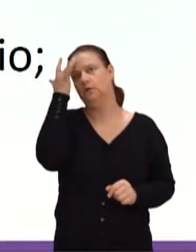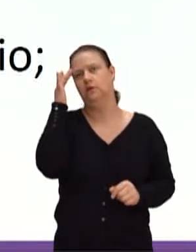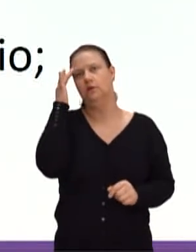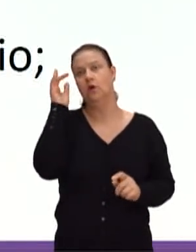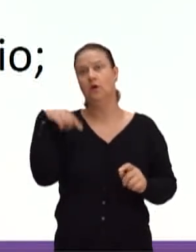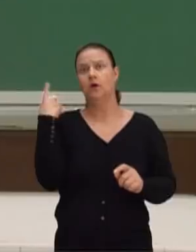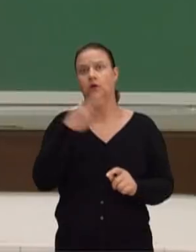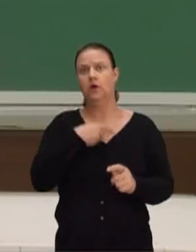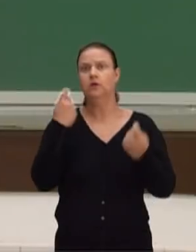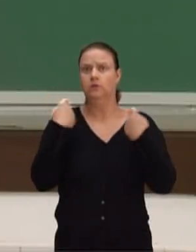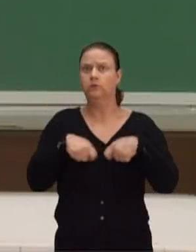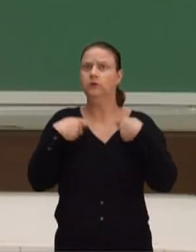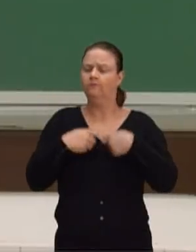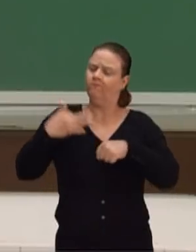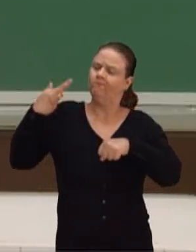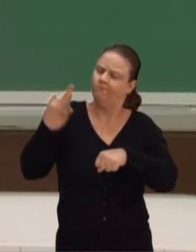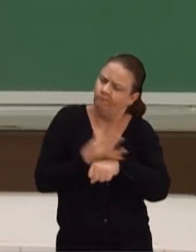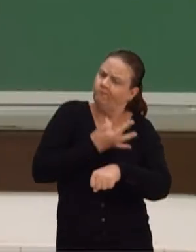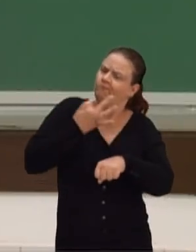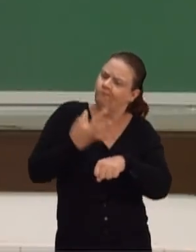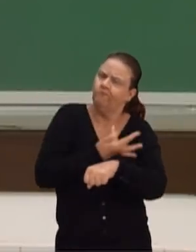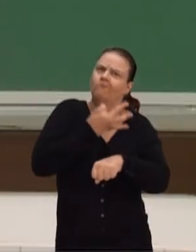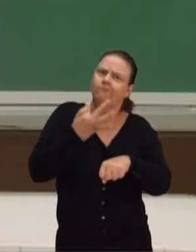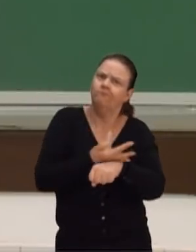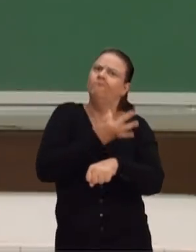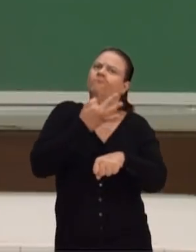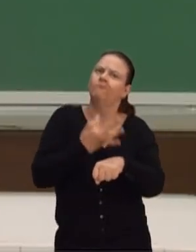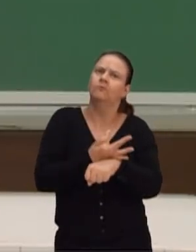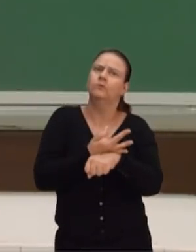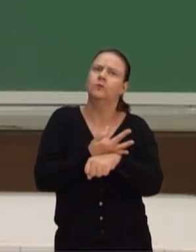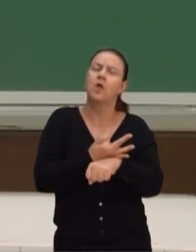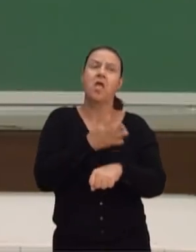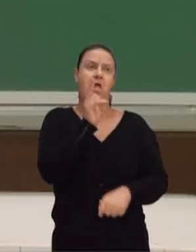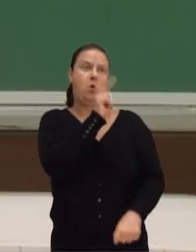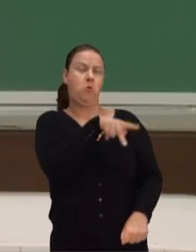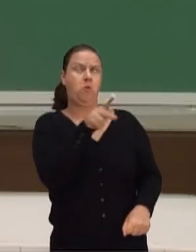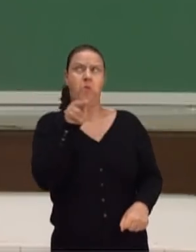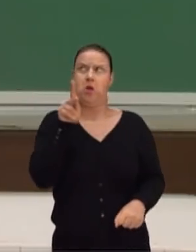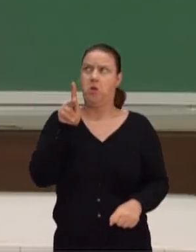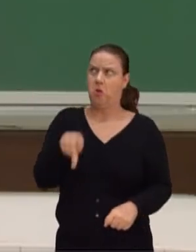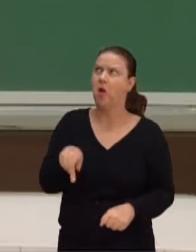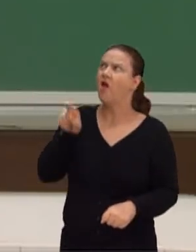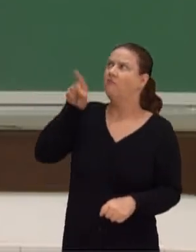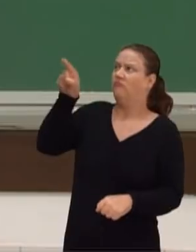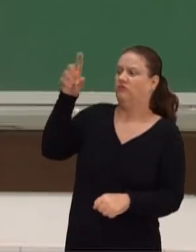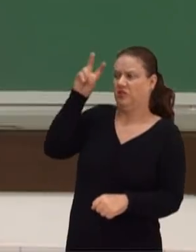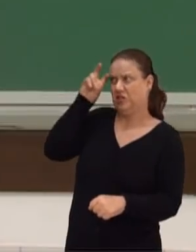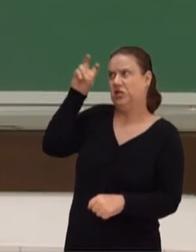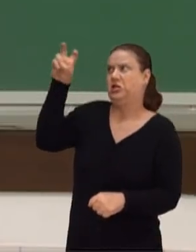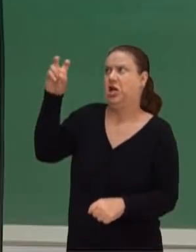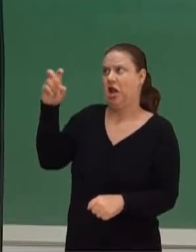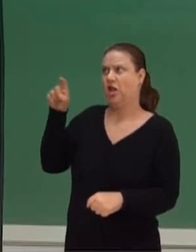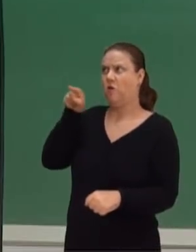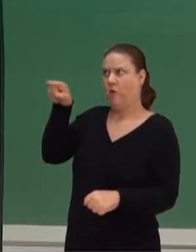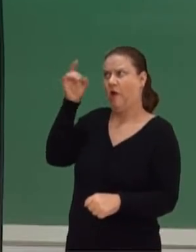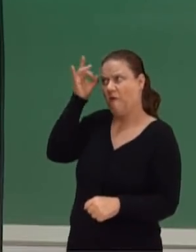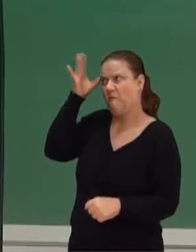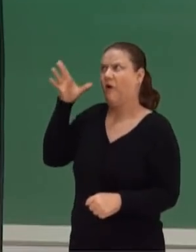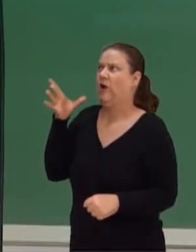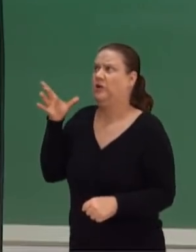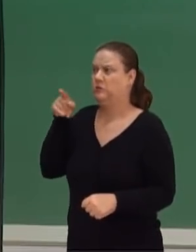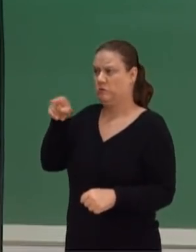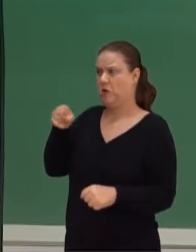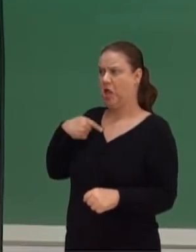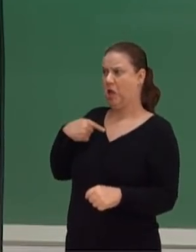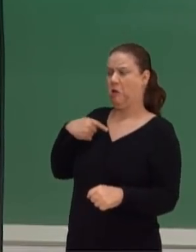melhor escrever. Ai, professora, você sabe escrever, para você é fácil. Não é fácil para mim. Não é fácil para